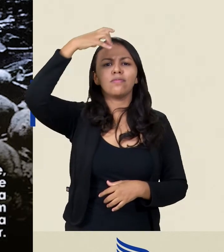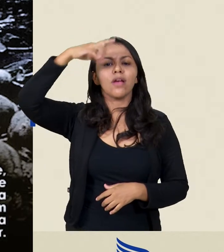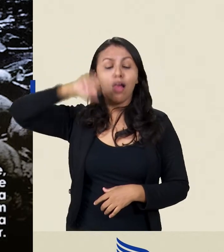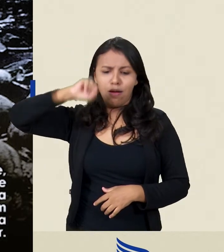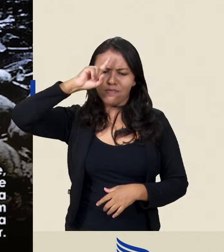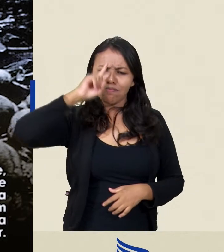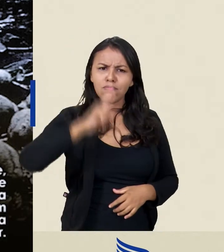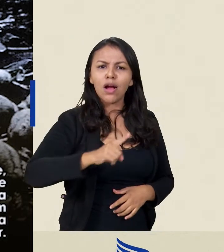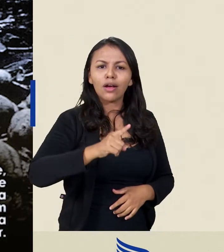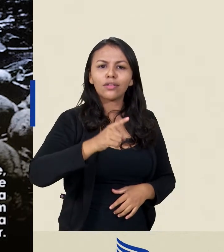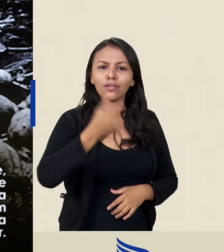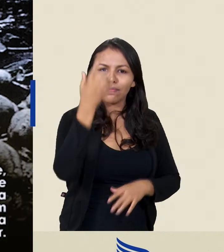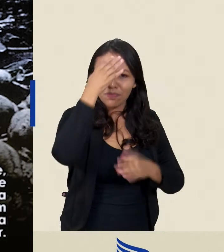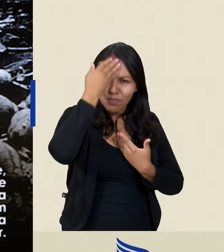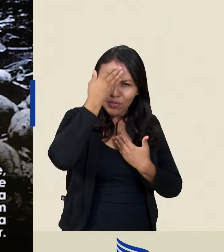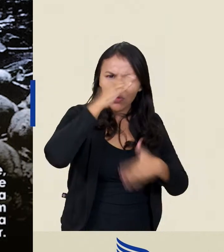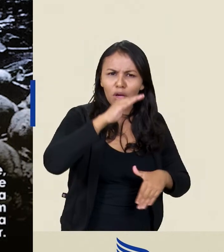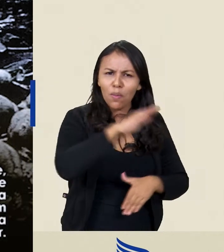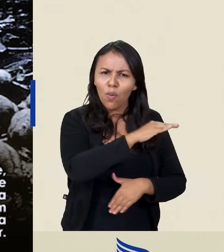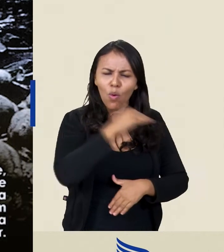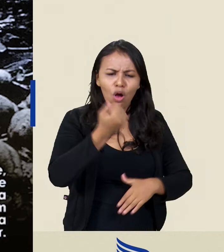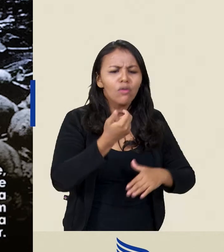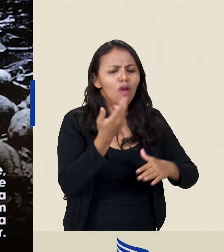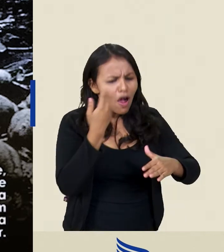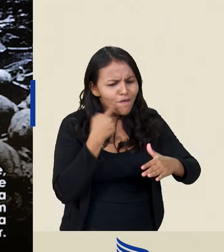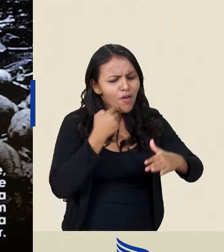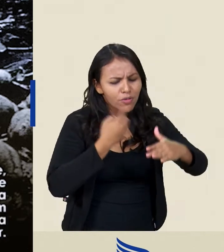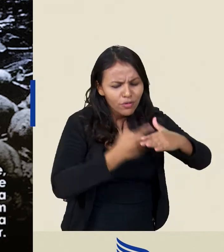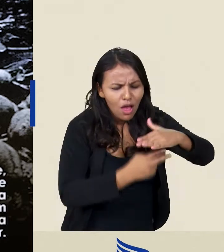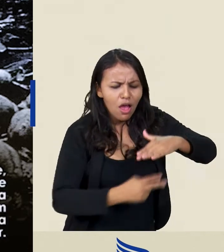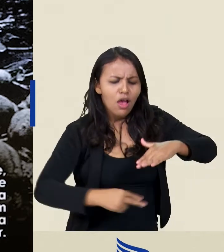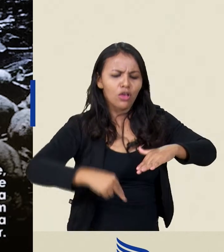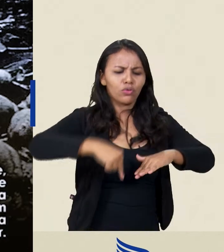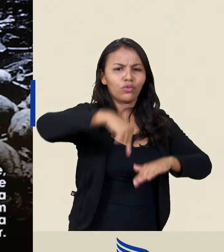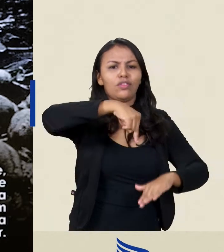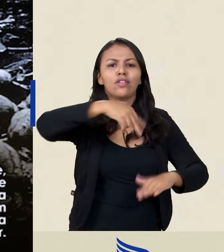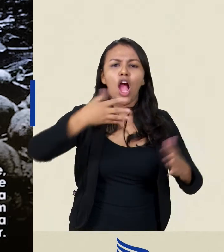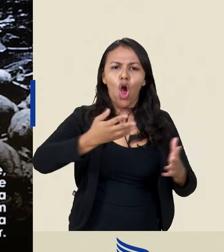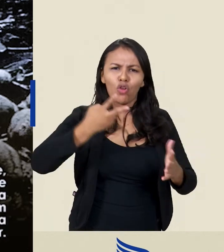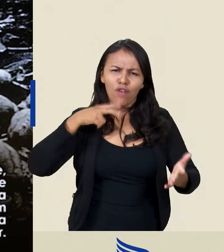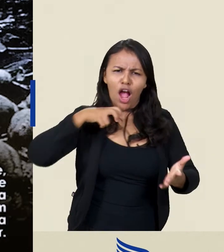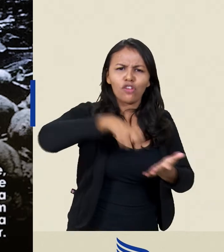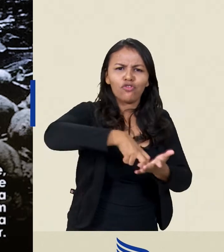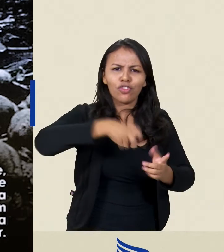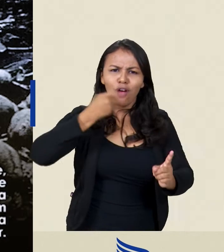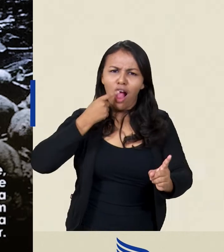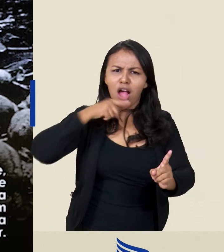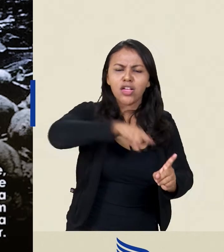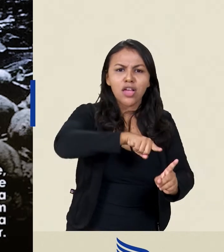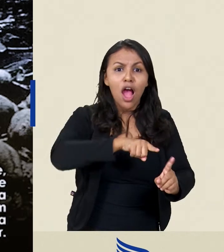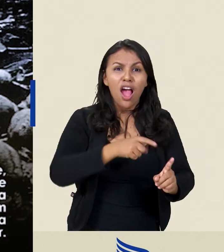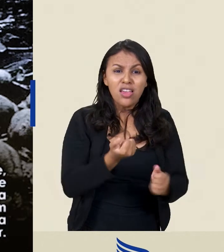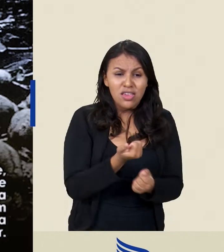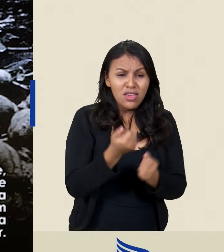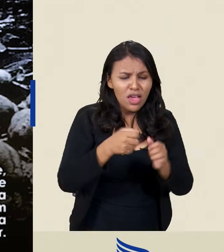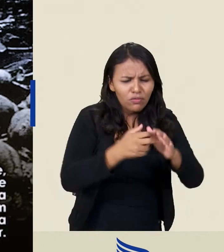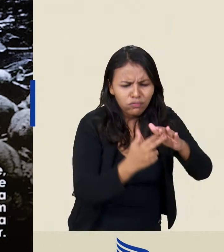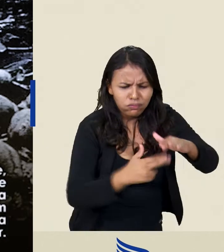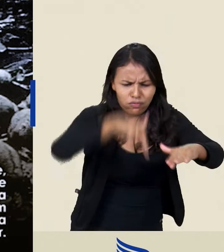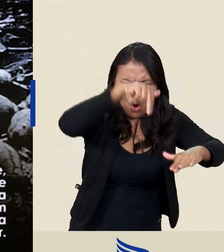ímpios mortos que ressuscitem para receber a condenação. Surgem estes como um grande